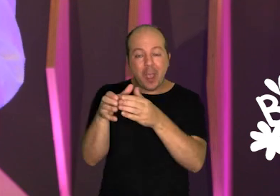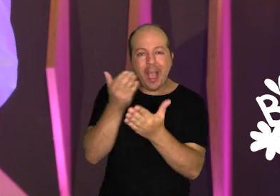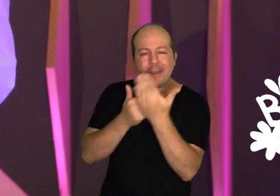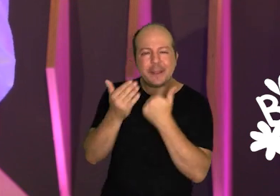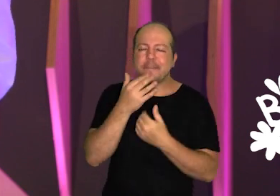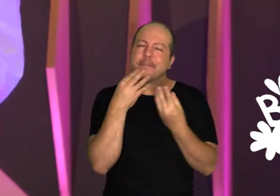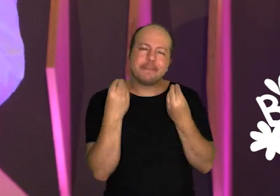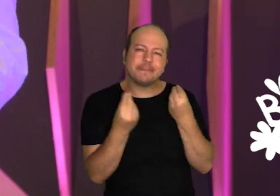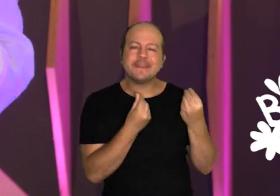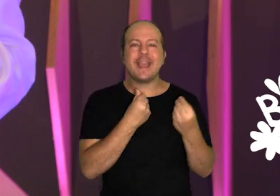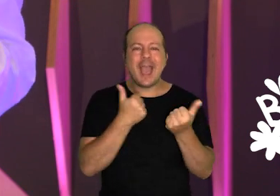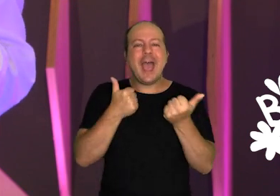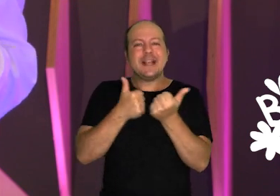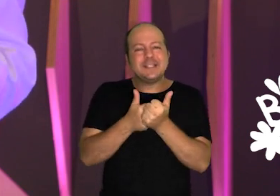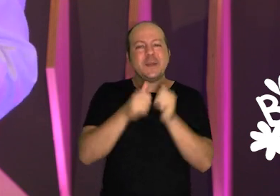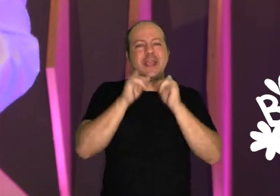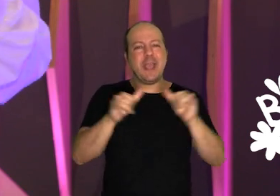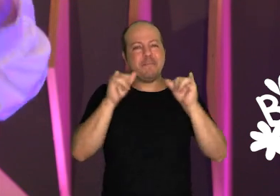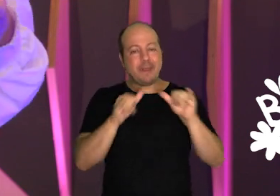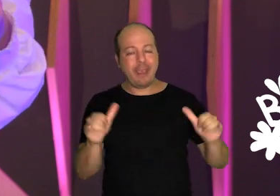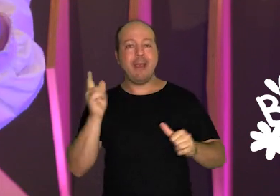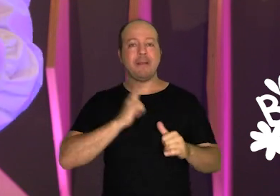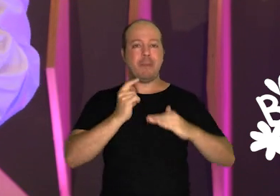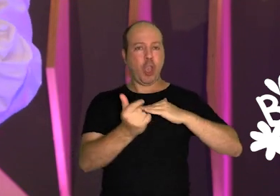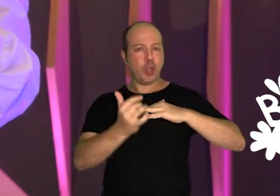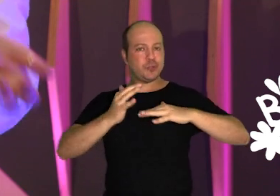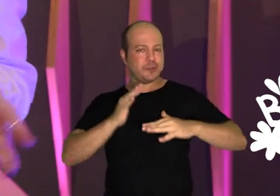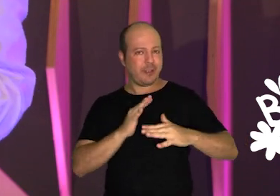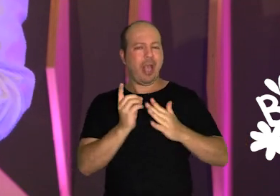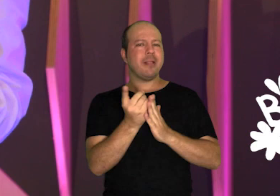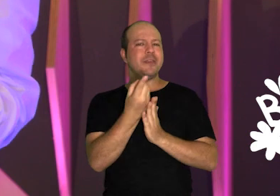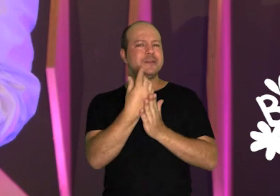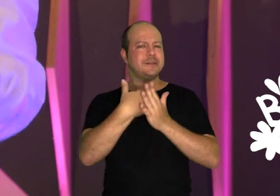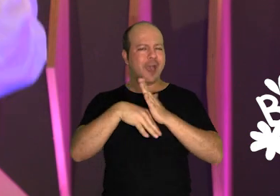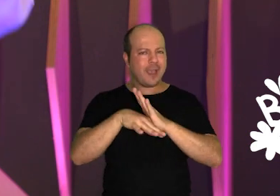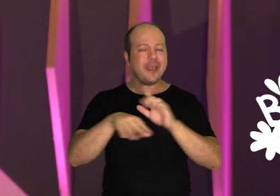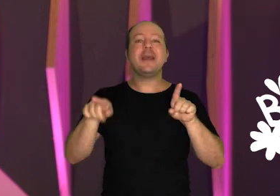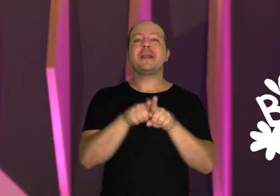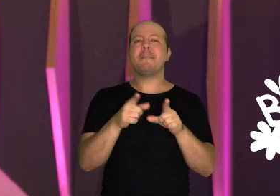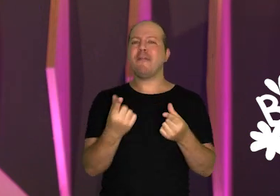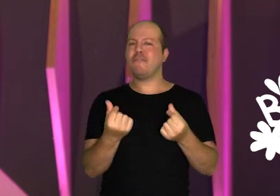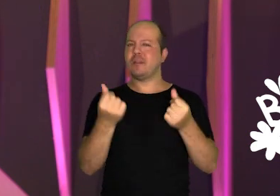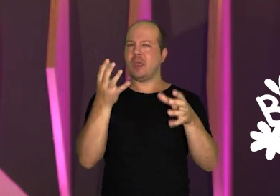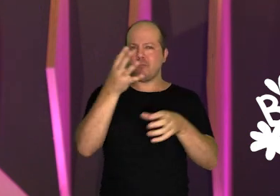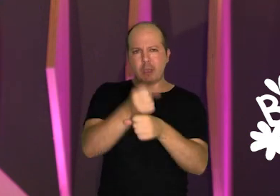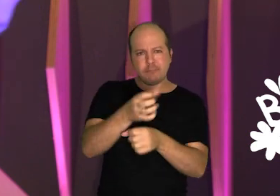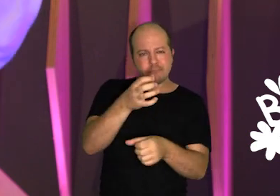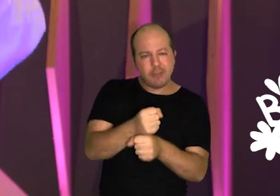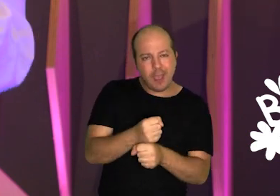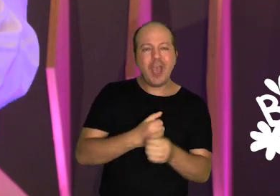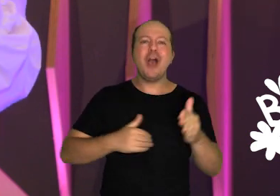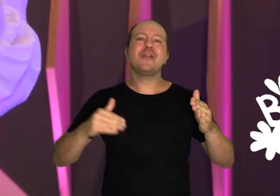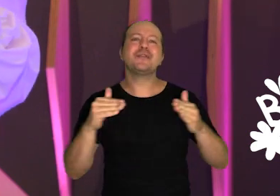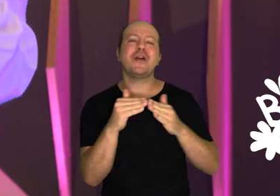alimentação, assessoria de imprensa, redes sociais, designer, gestão financeira e contabilidade,